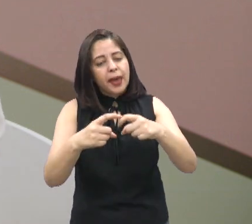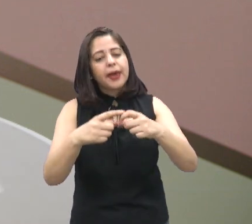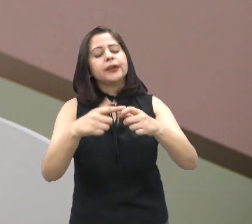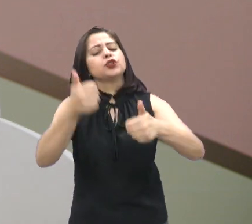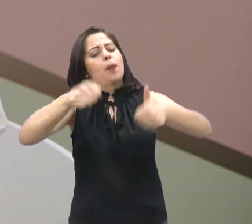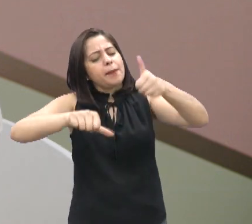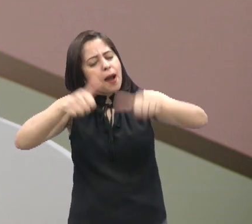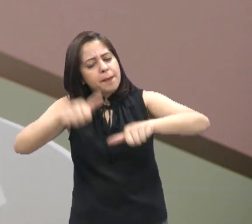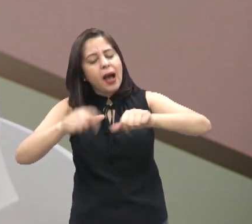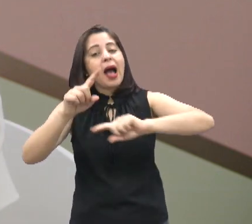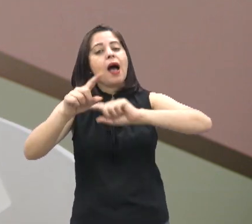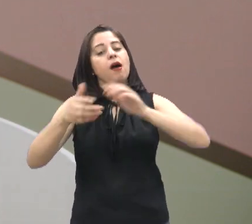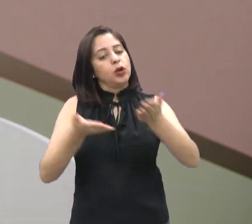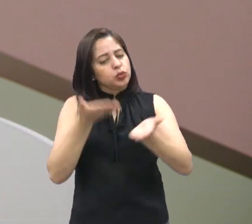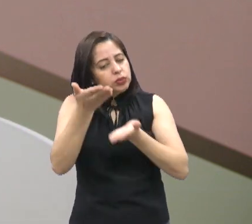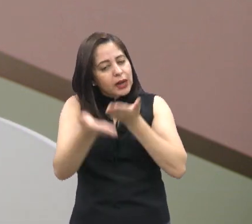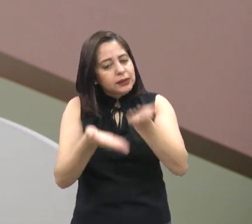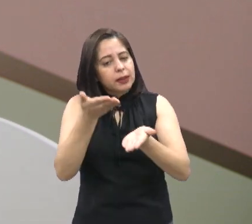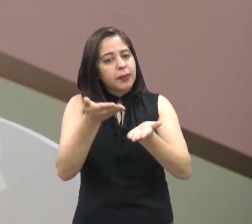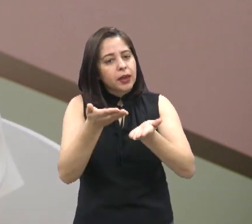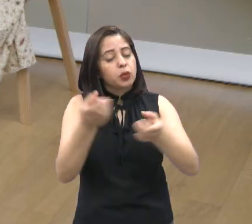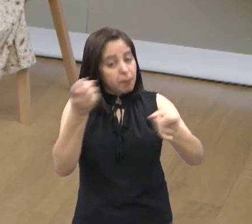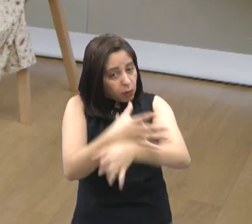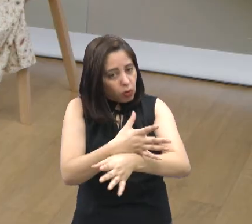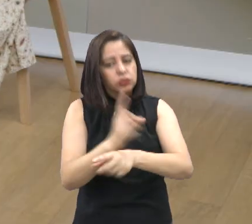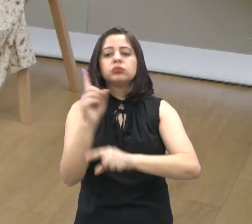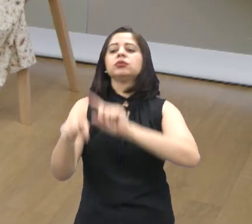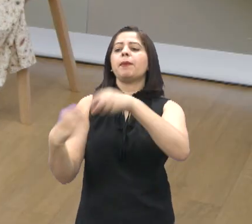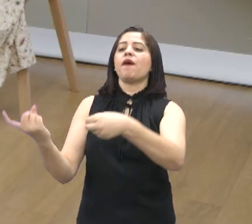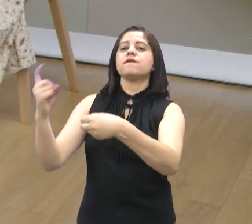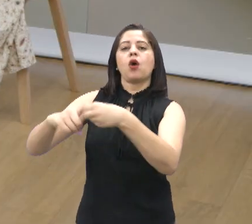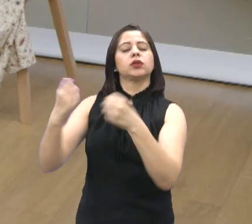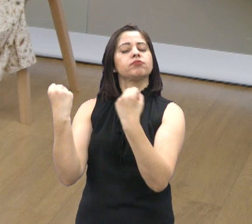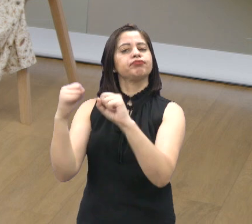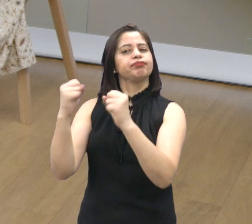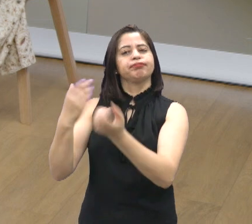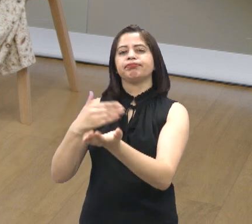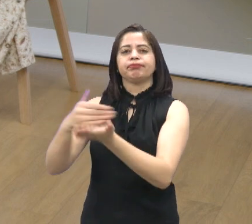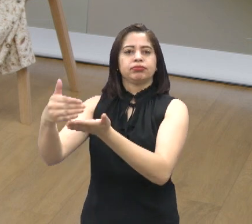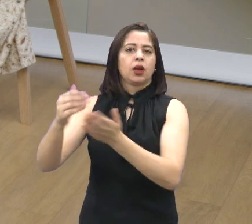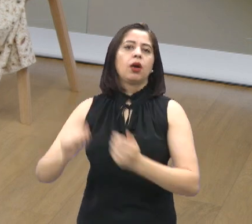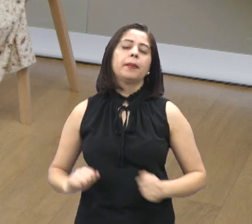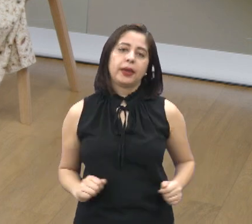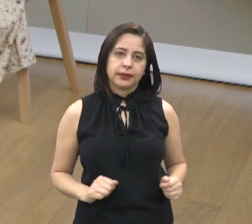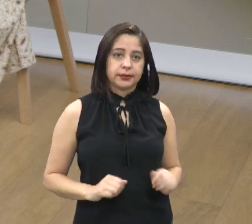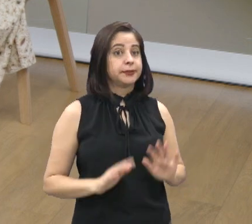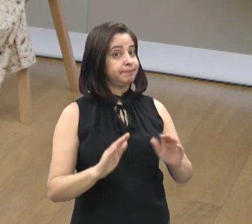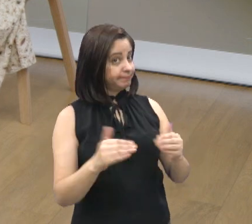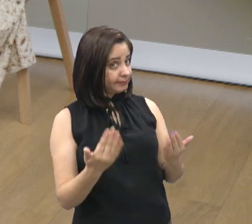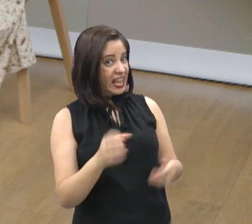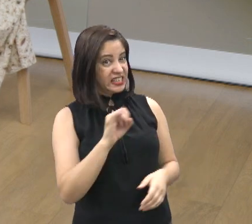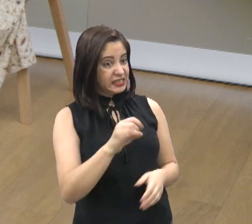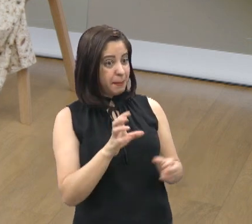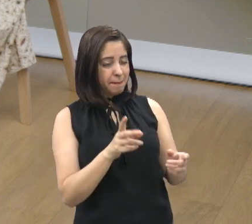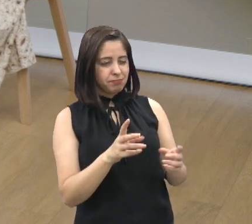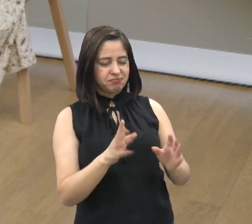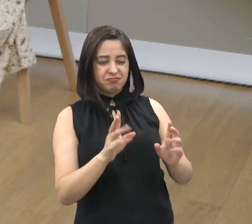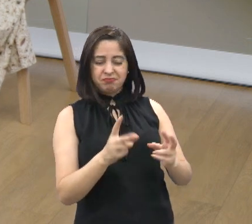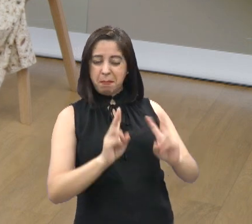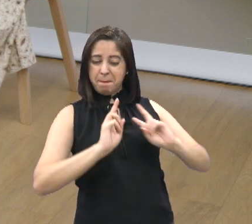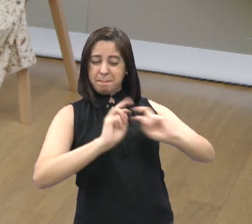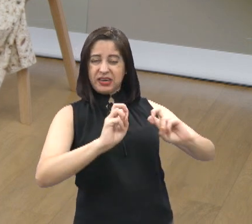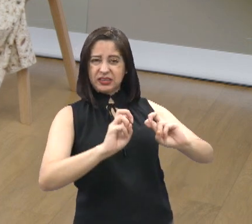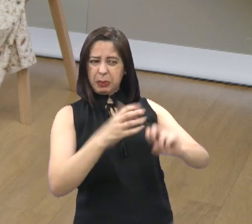a gente poder recomeçar, né, numa condição melhor. Claro, com certeza. Então, é sempre surgiu a dor. Na verdade, é bom